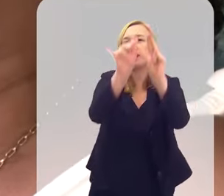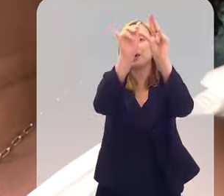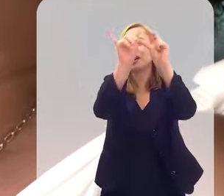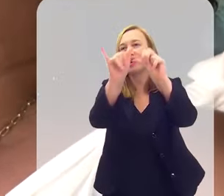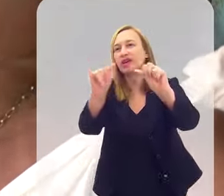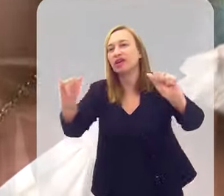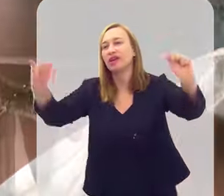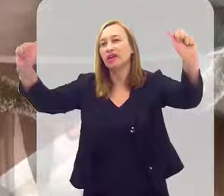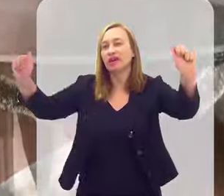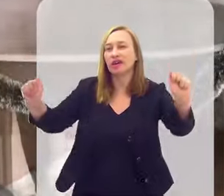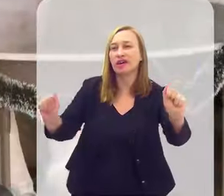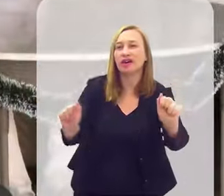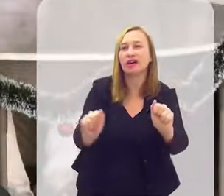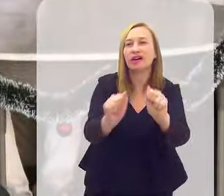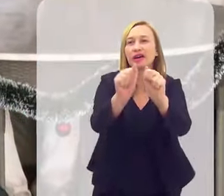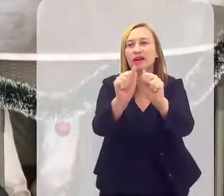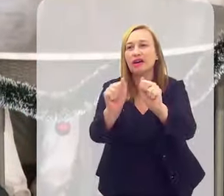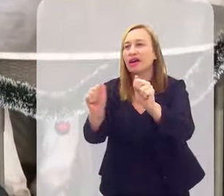aleluia